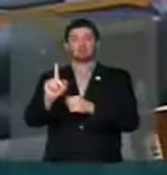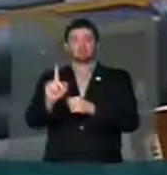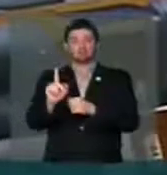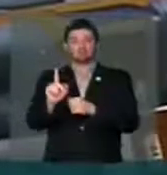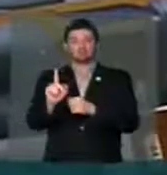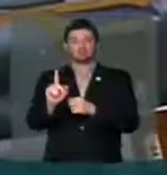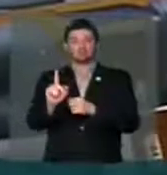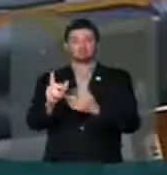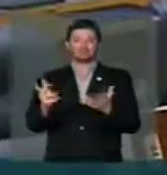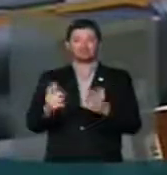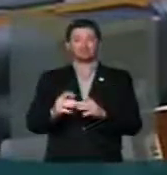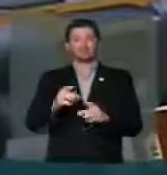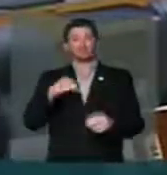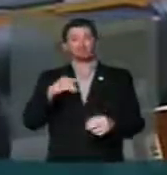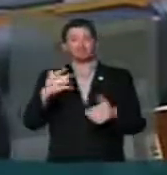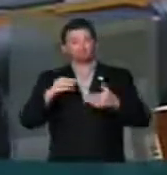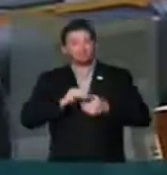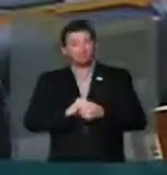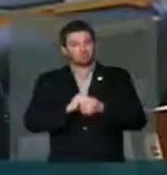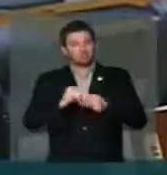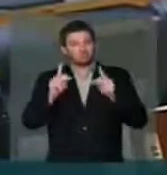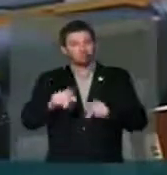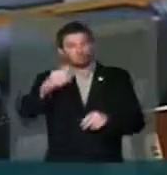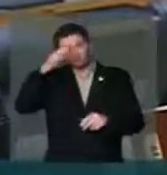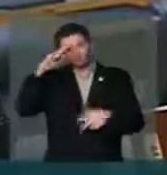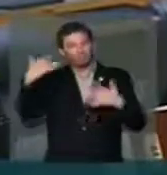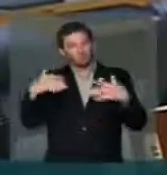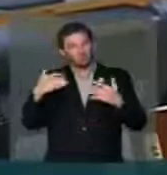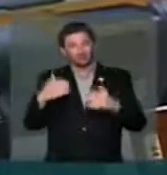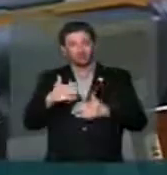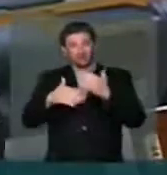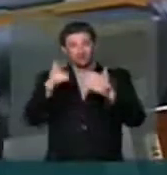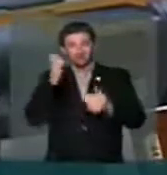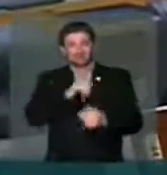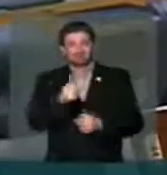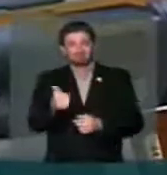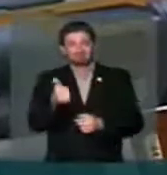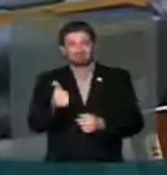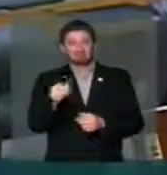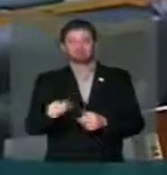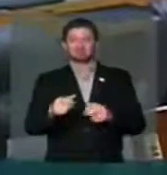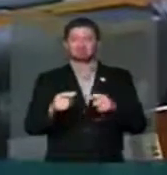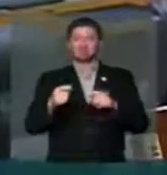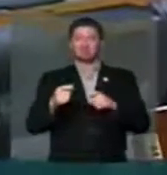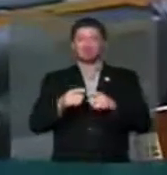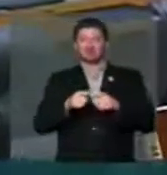Portanto, queremos cumprimentar o povo cubano pelos avanços na área da